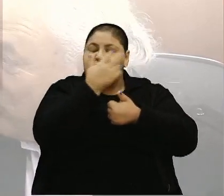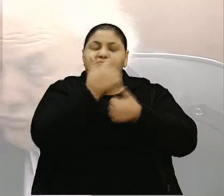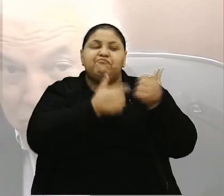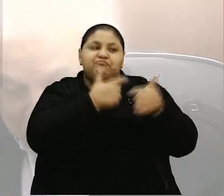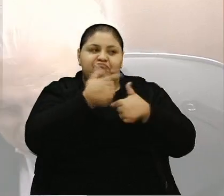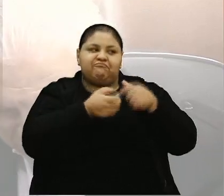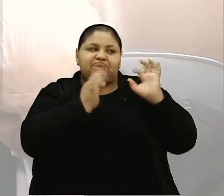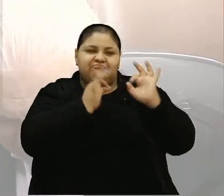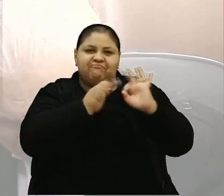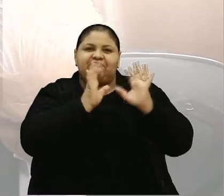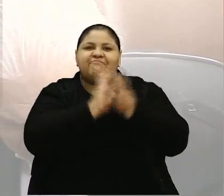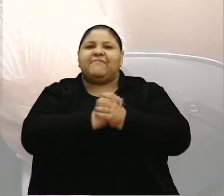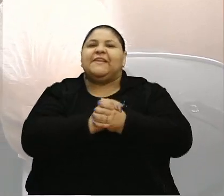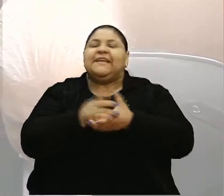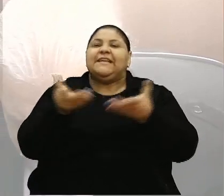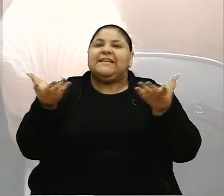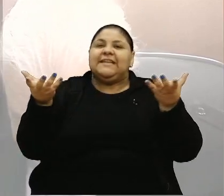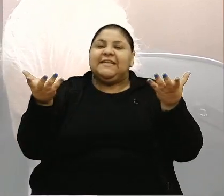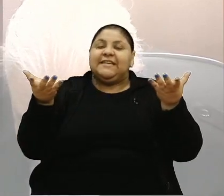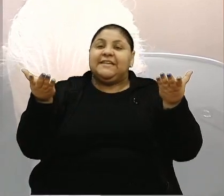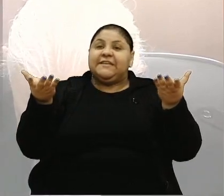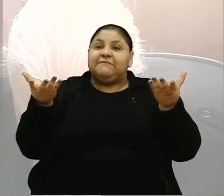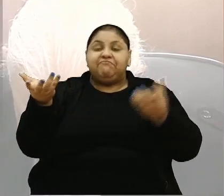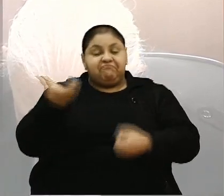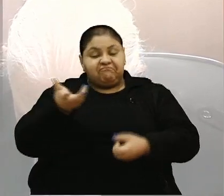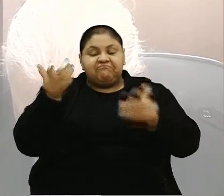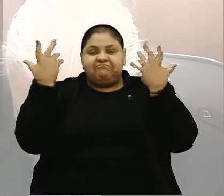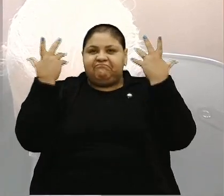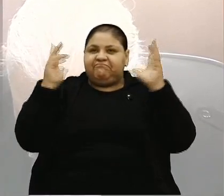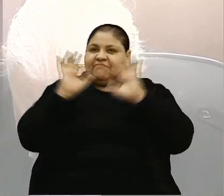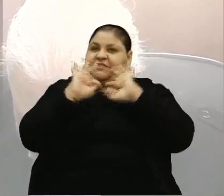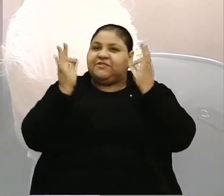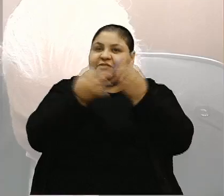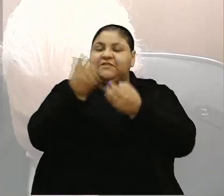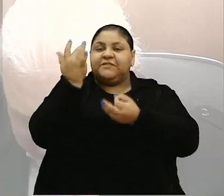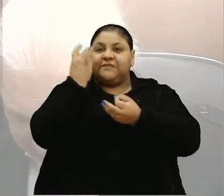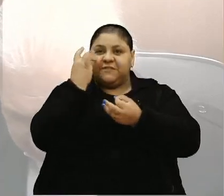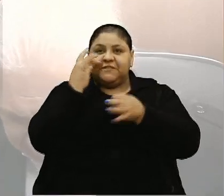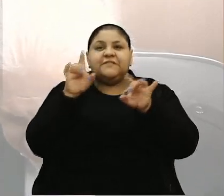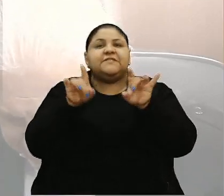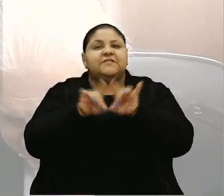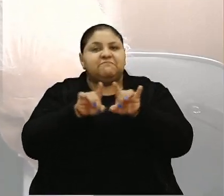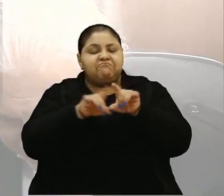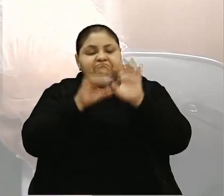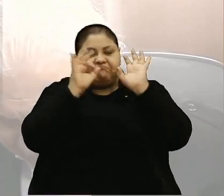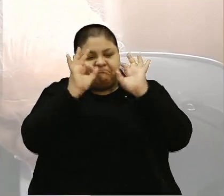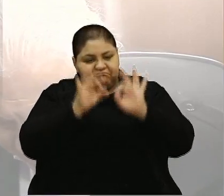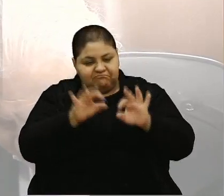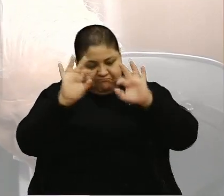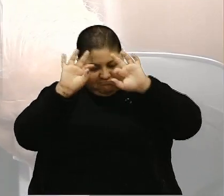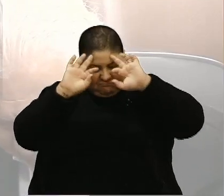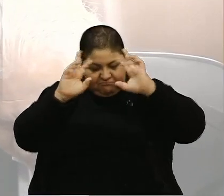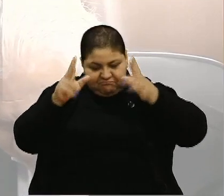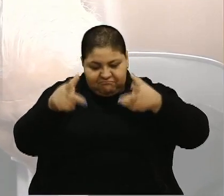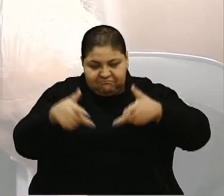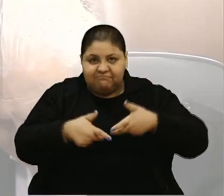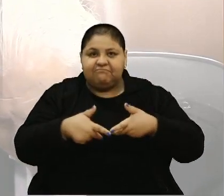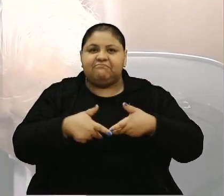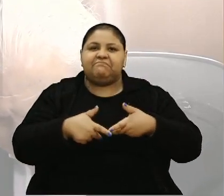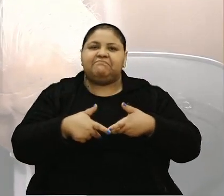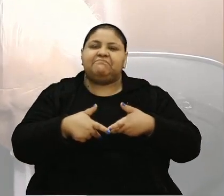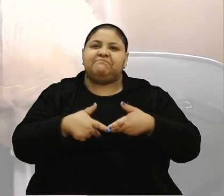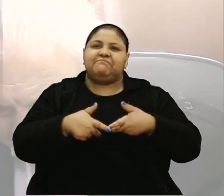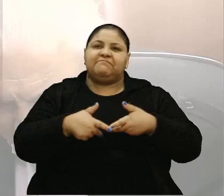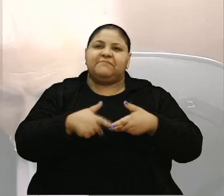Então eu quero parabenizar, né, os familiares que estão aqui presentes, que também é um justo e reconhecimento